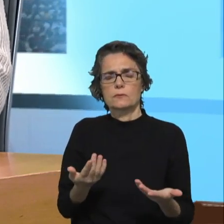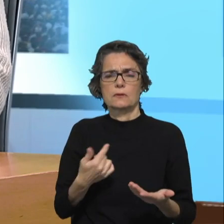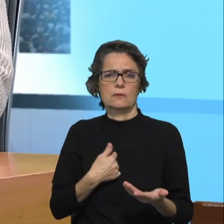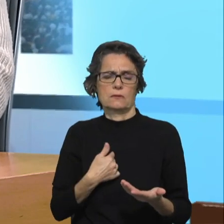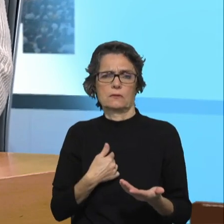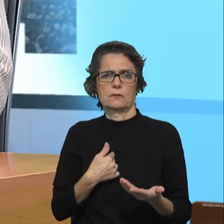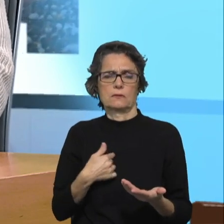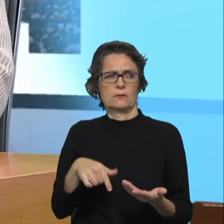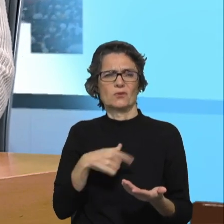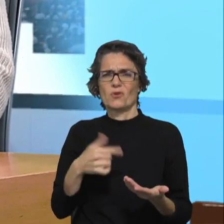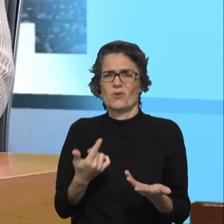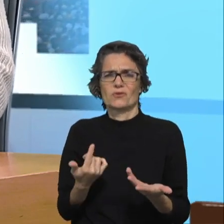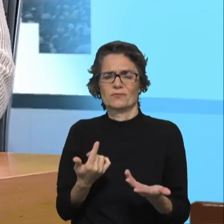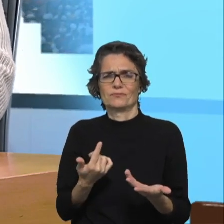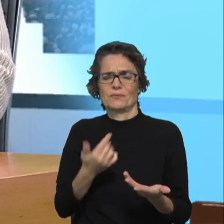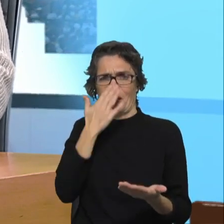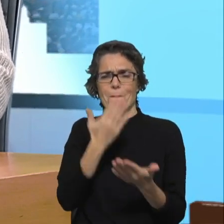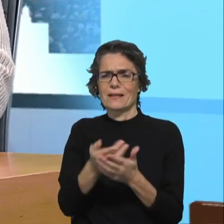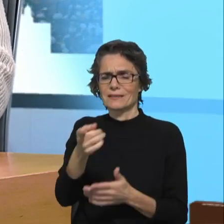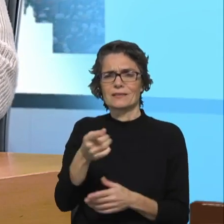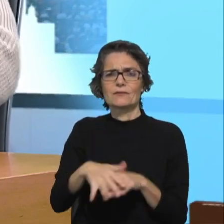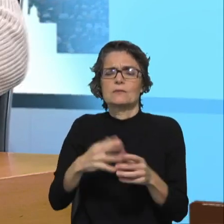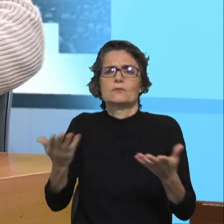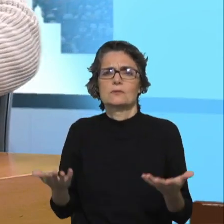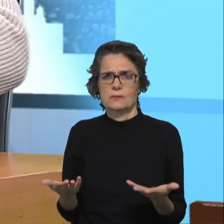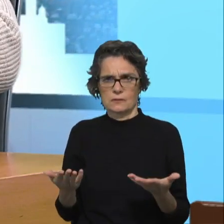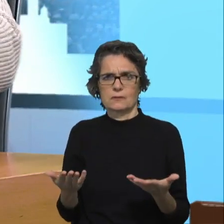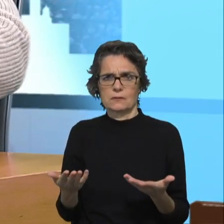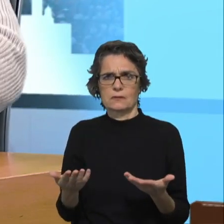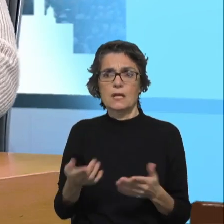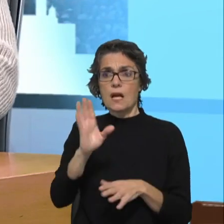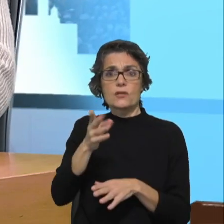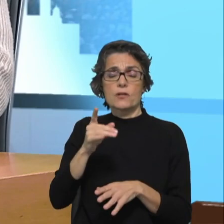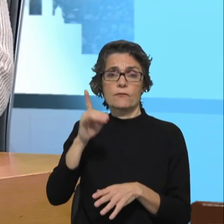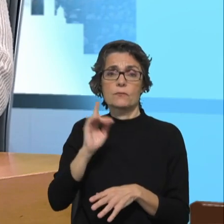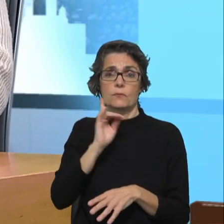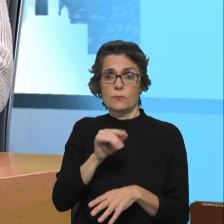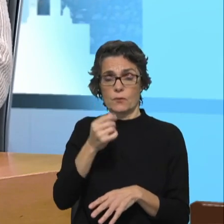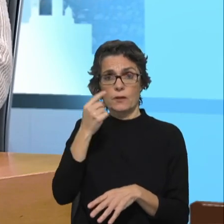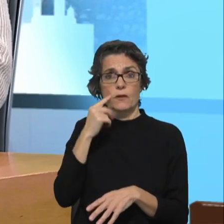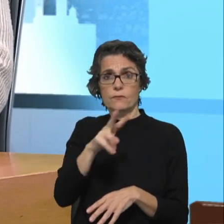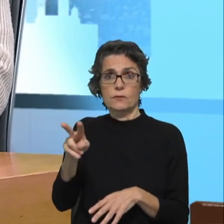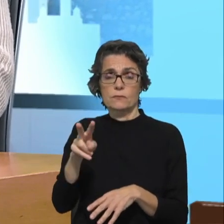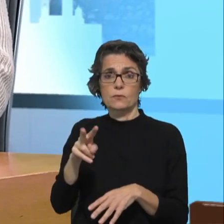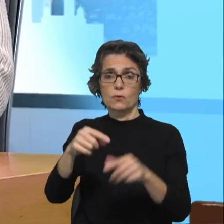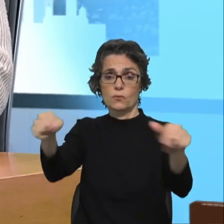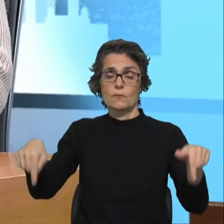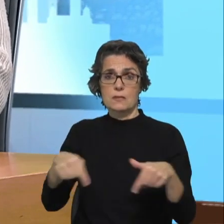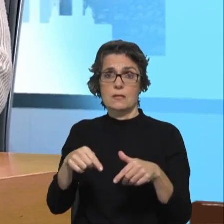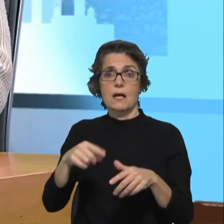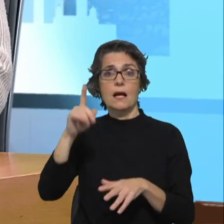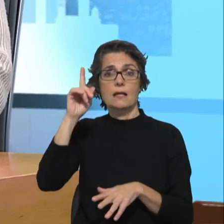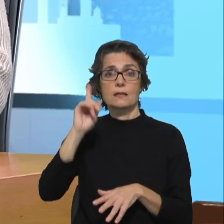temos isto? Aliás, nas Jornadas Mundiais de Juventude vimos isso. Numa sala, numa das iniciativas um pouco antes das jornadas, dedicada